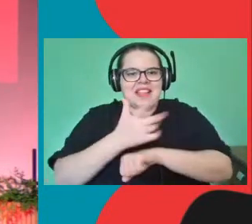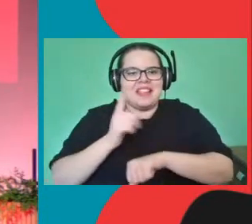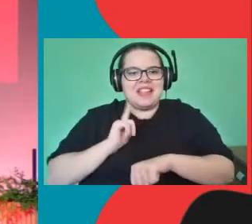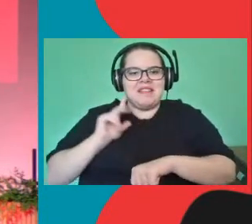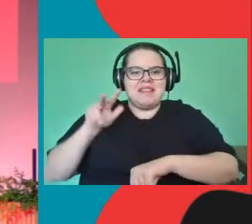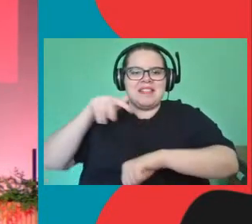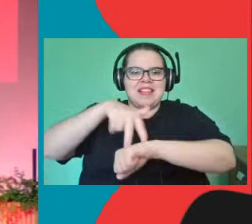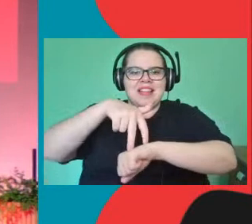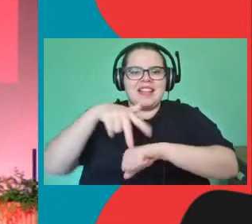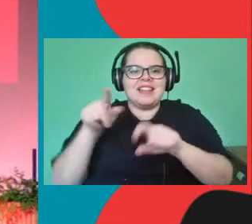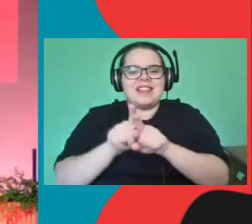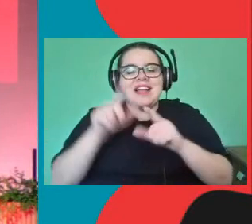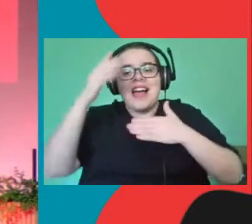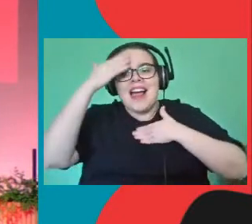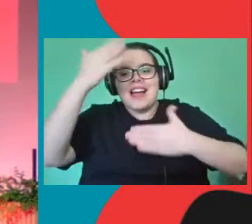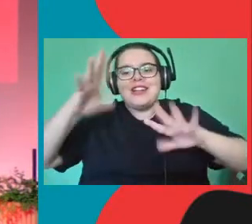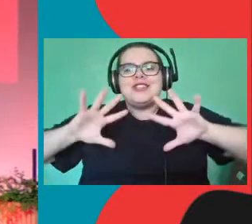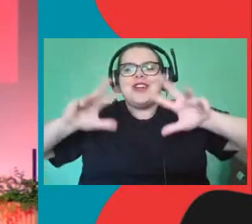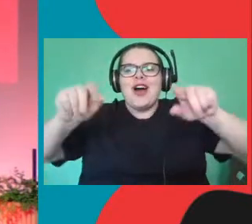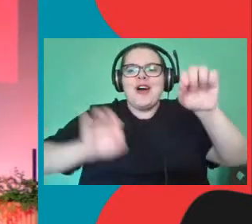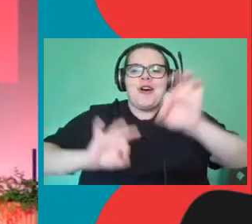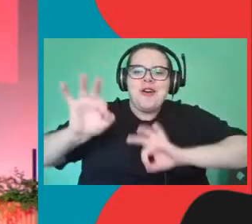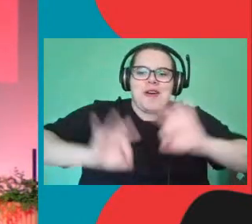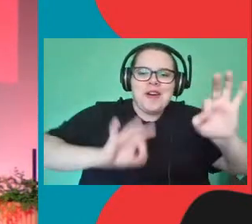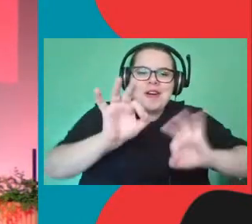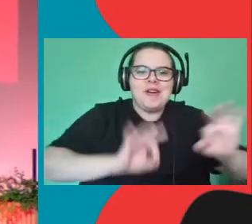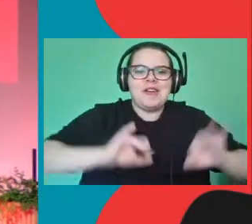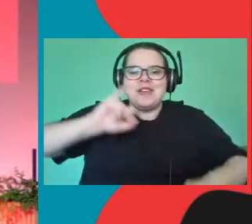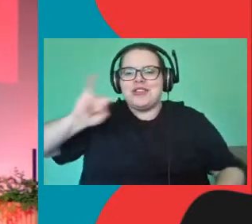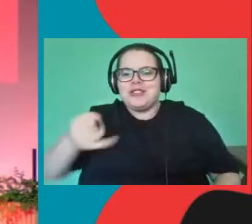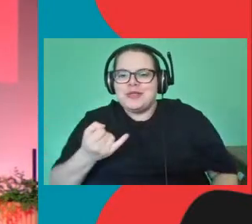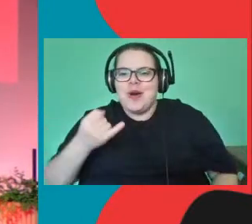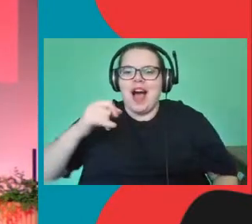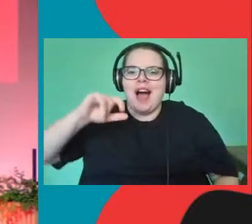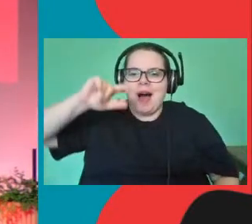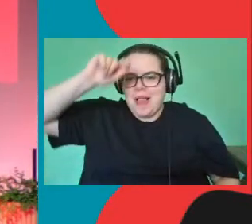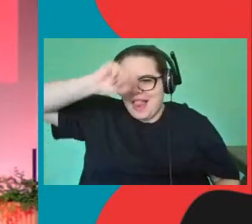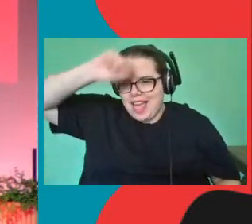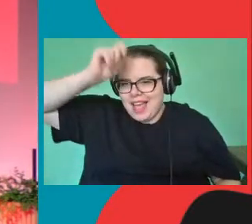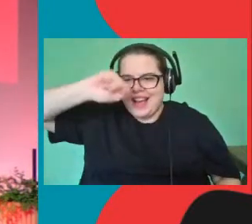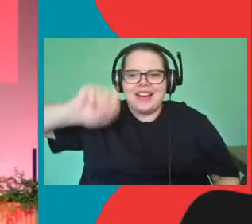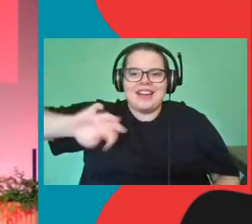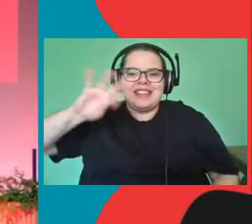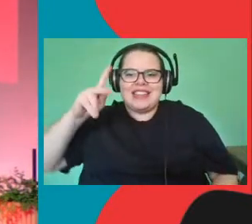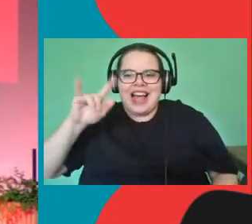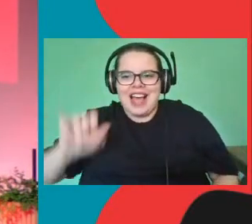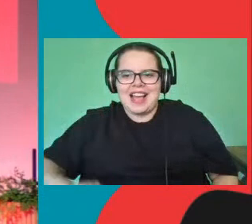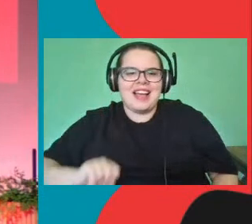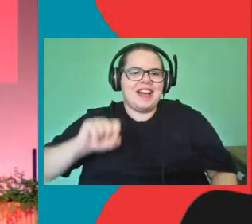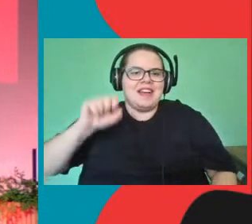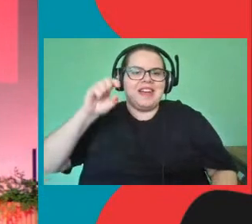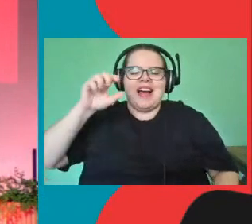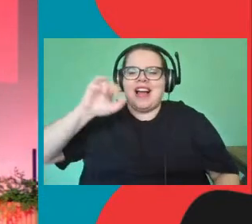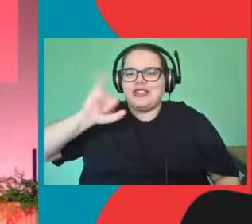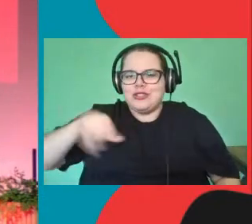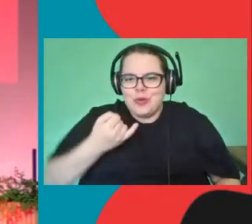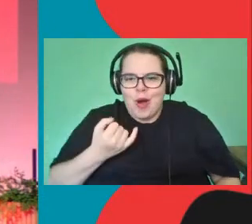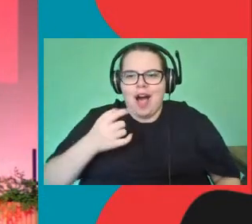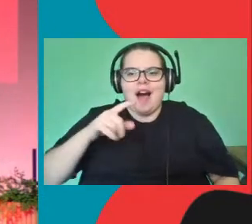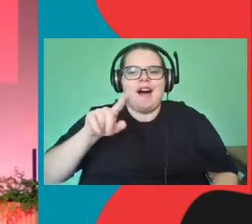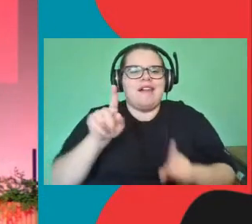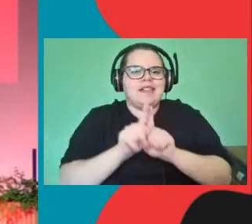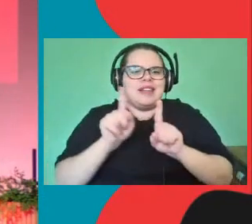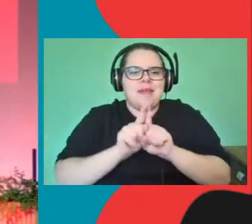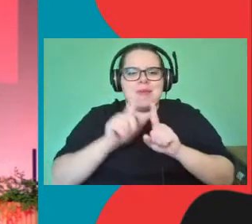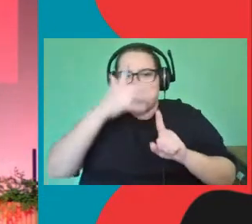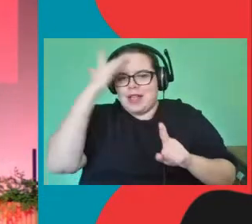mesa. Agradeço a todo mundo da organização, João, Leandro, Thaís, Caio, Mai, Antônia, galera que ajudou